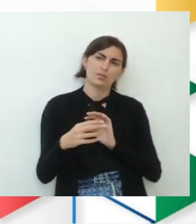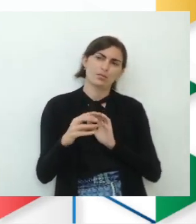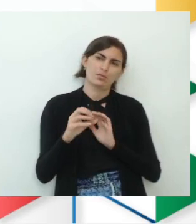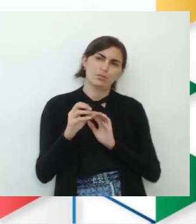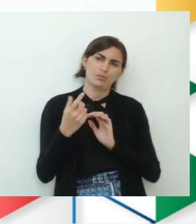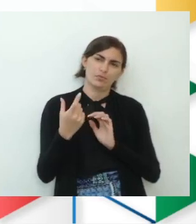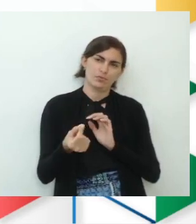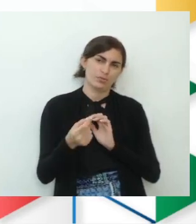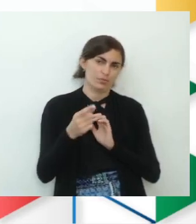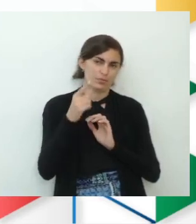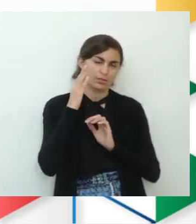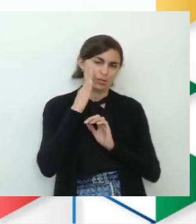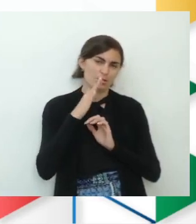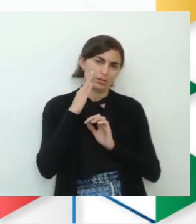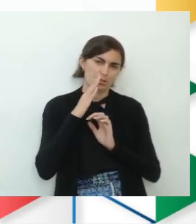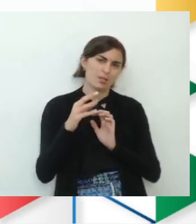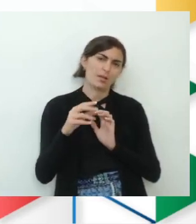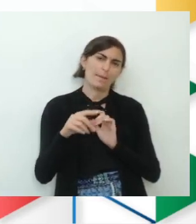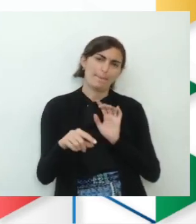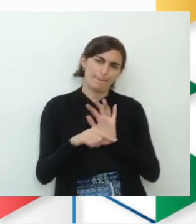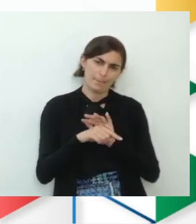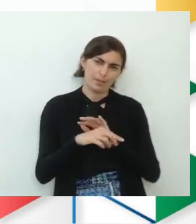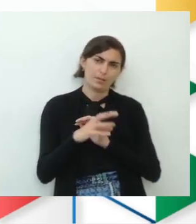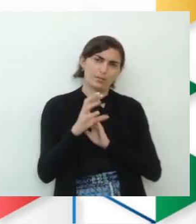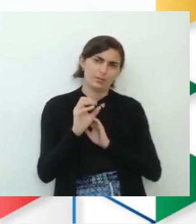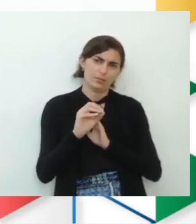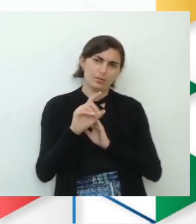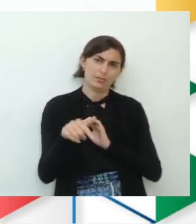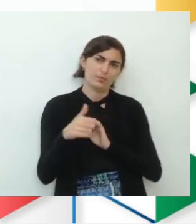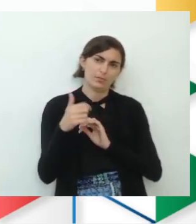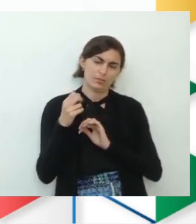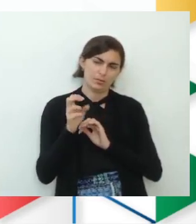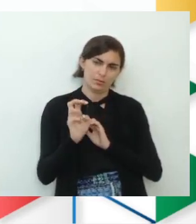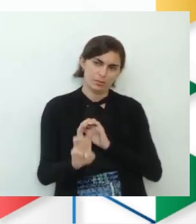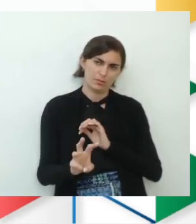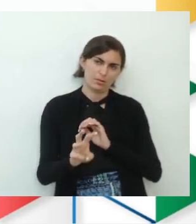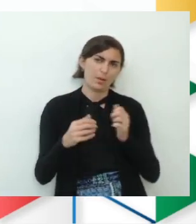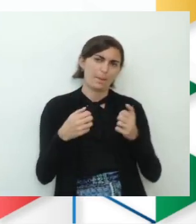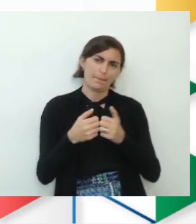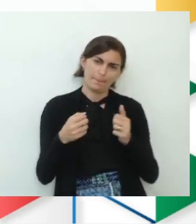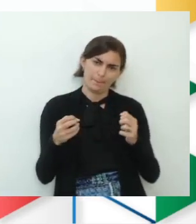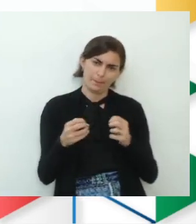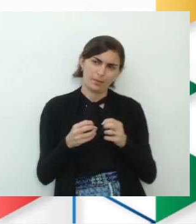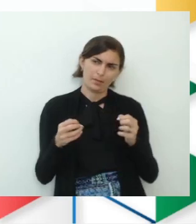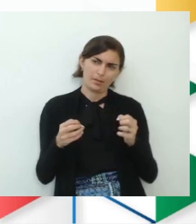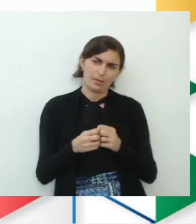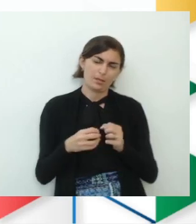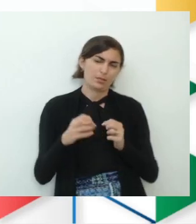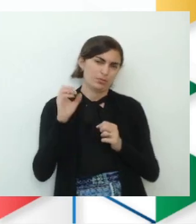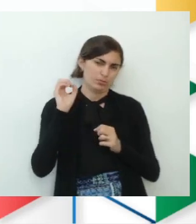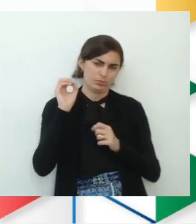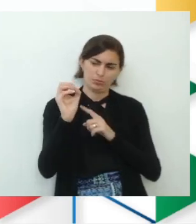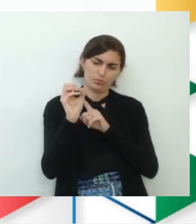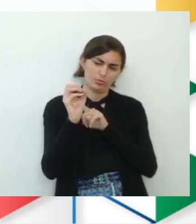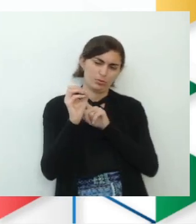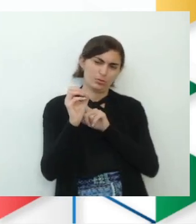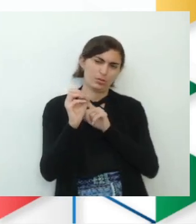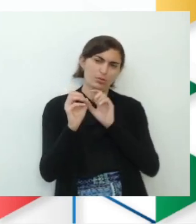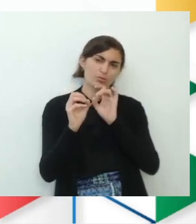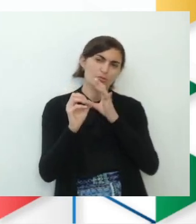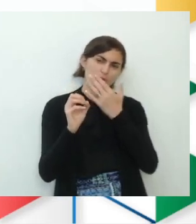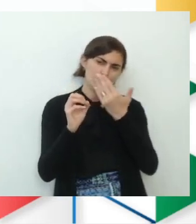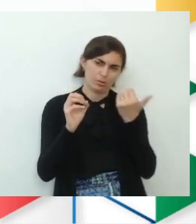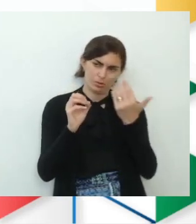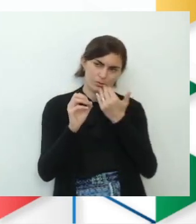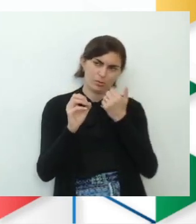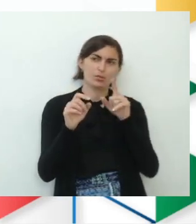Então, se você entende que menos 0,15 é bem pertinho do zero, só que está do lado